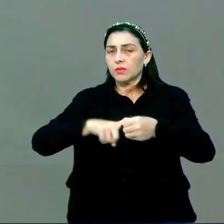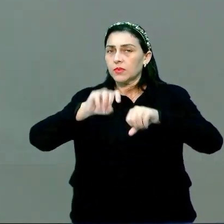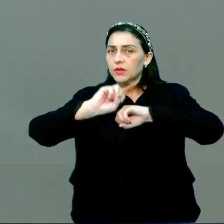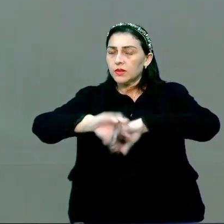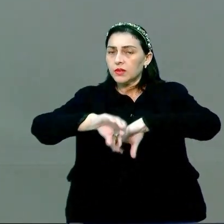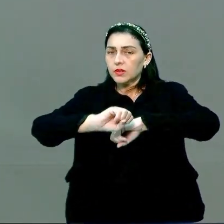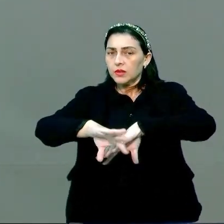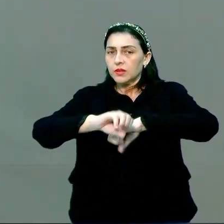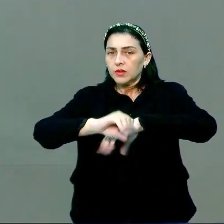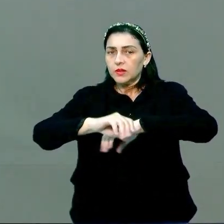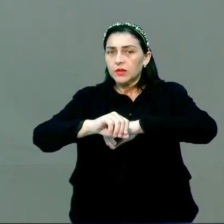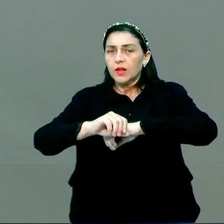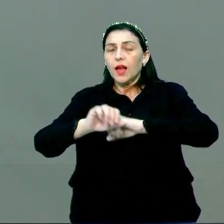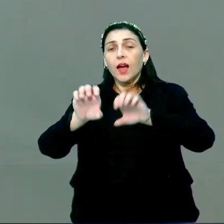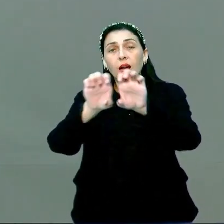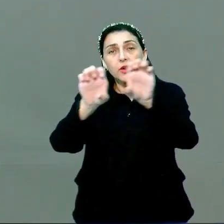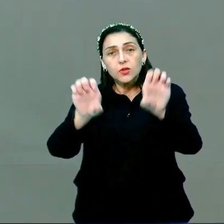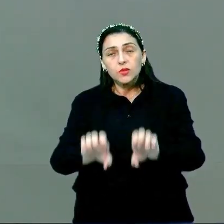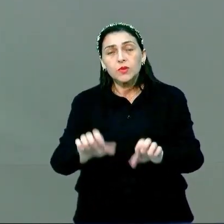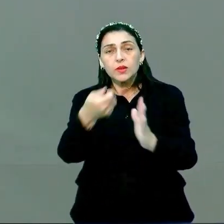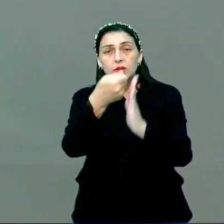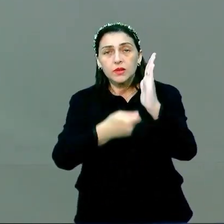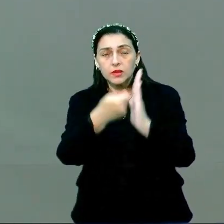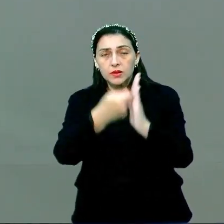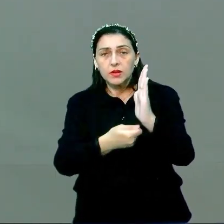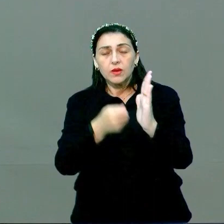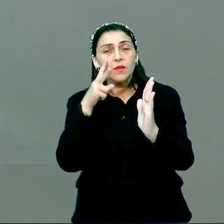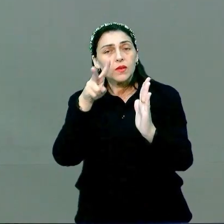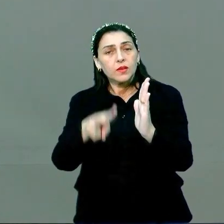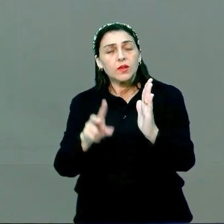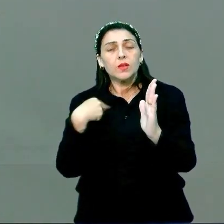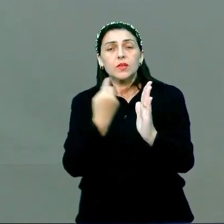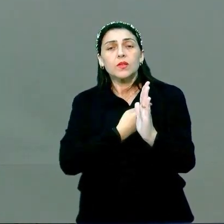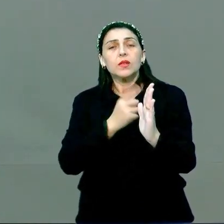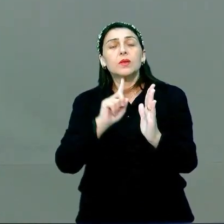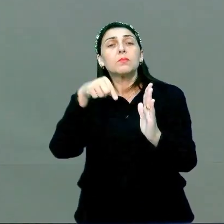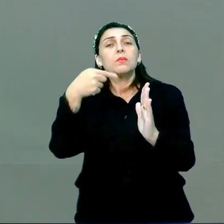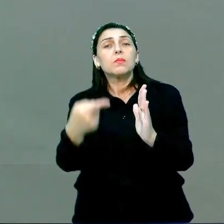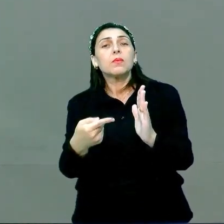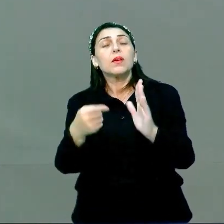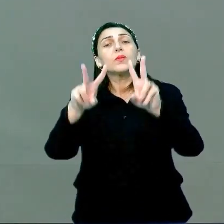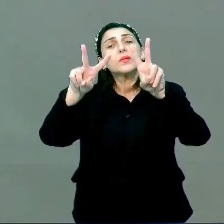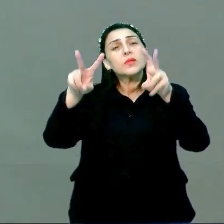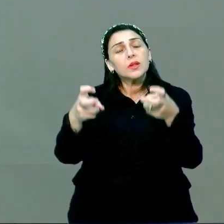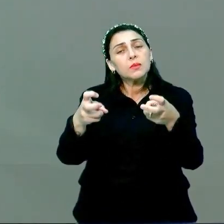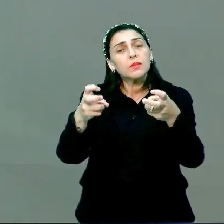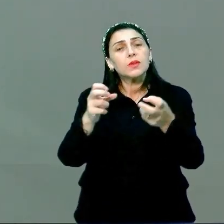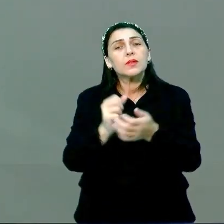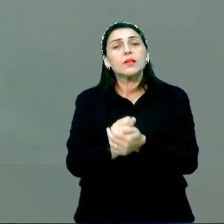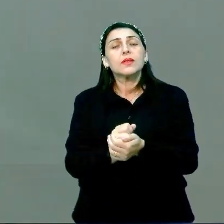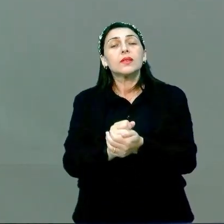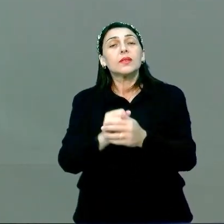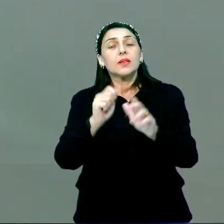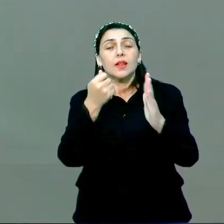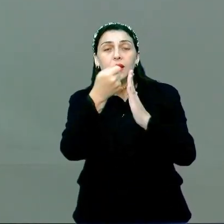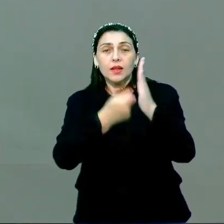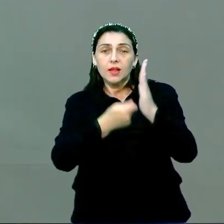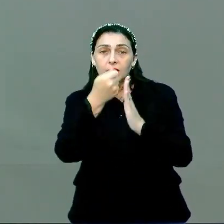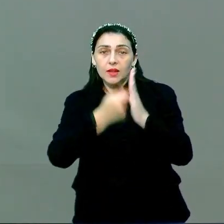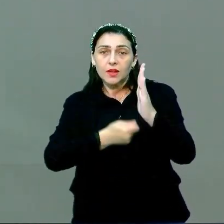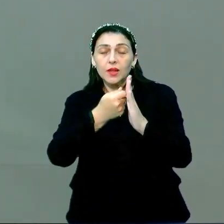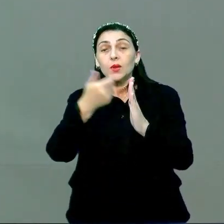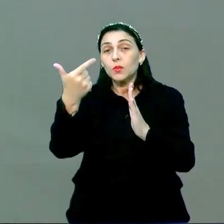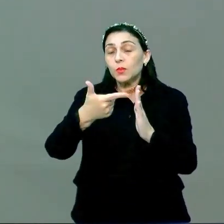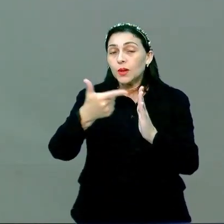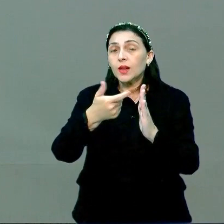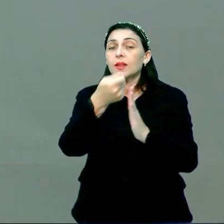trabalhar com a estrutura da redação. Nós viremos com a nossa próxima temporada da redação, a temporada